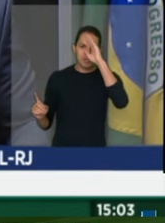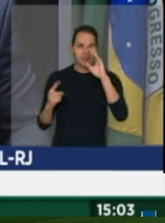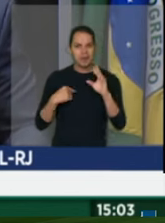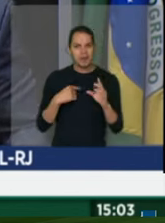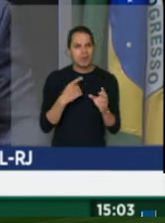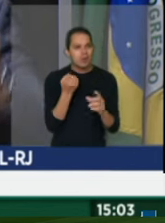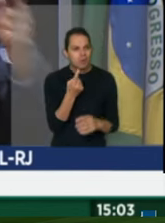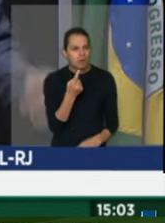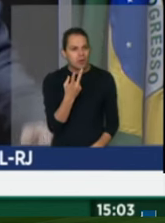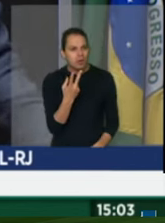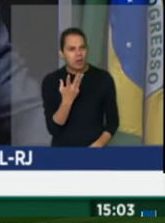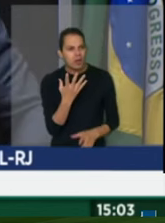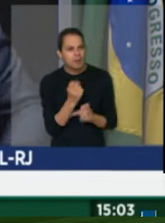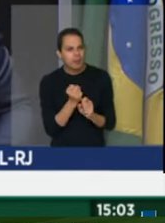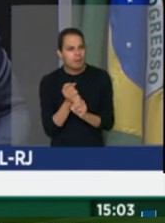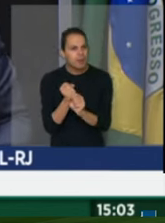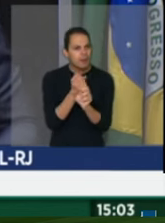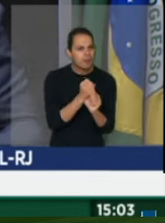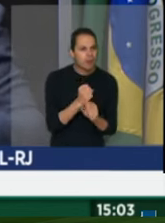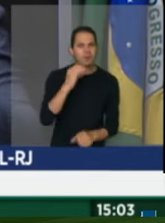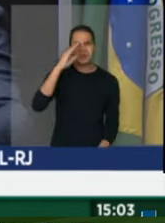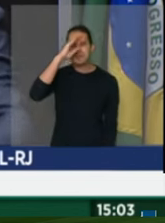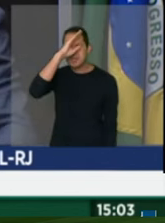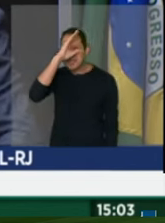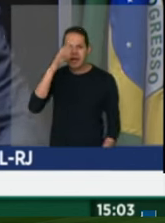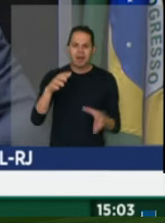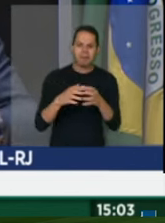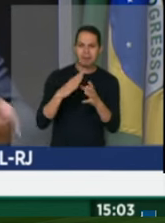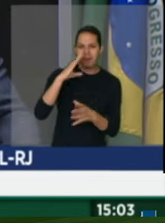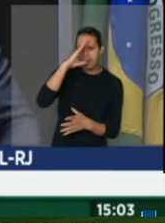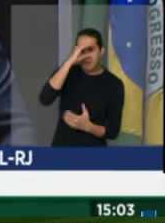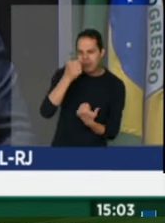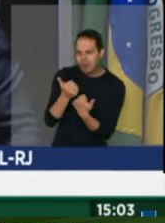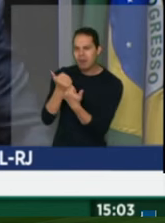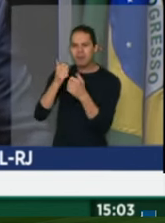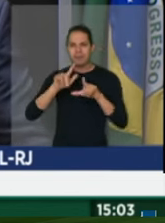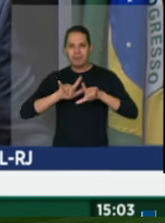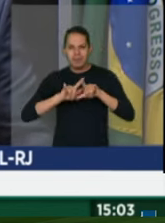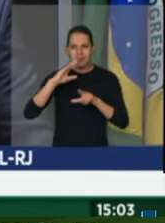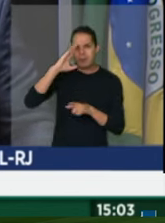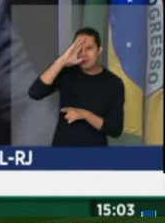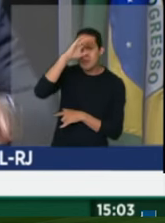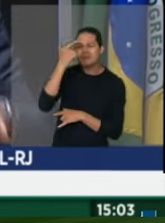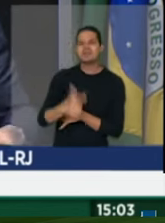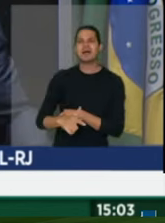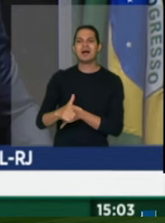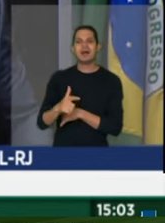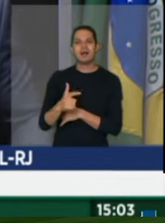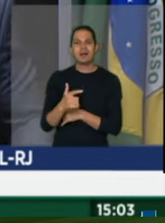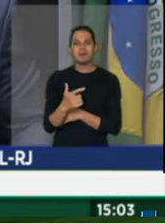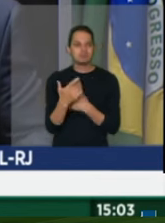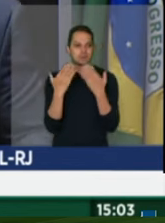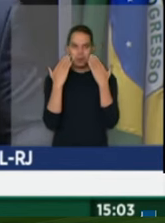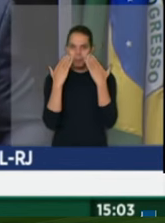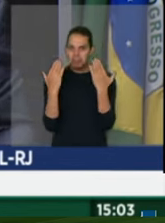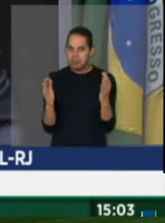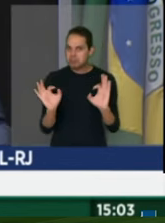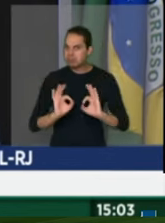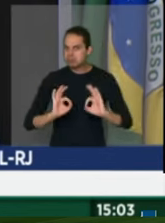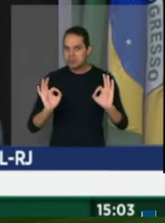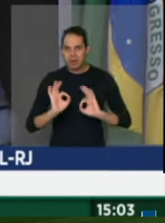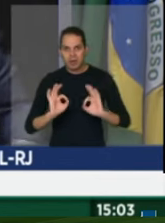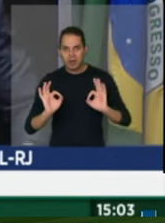30 vezes falando bolsonaro bolsonaro lista de bolsonarista Milícia bolsonaro listas e não apresentou em momento